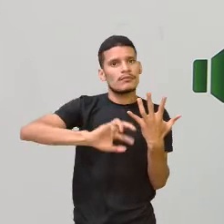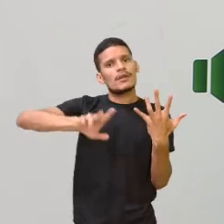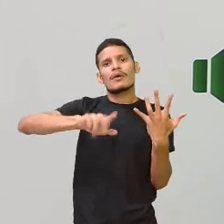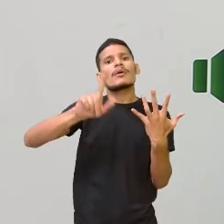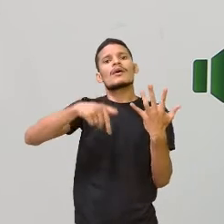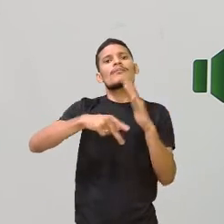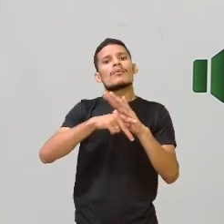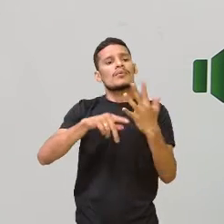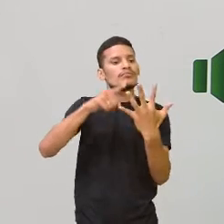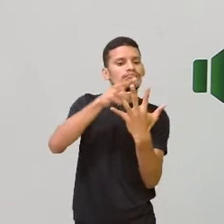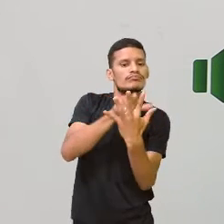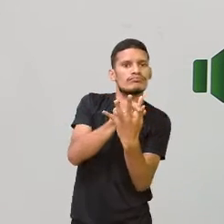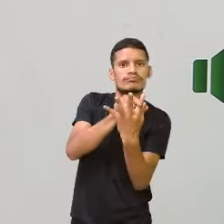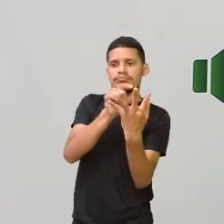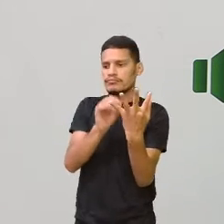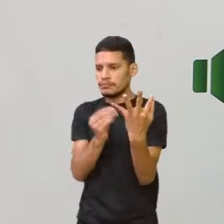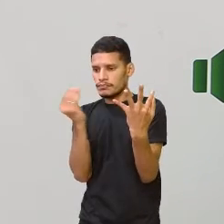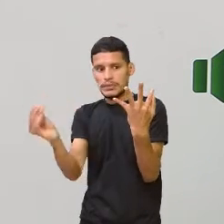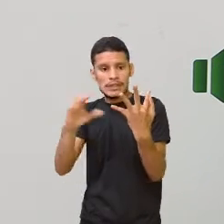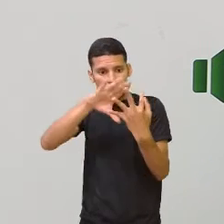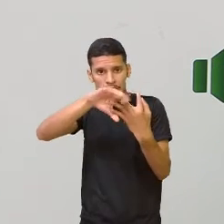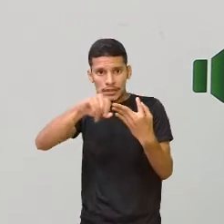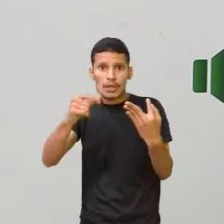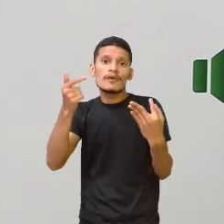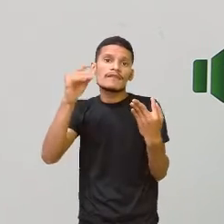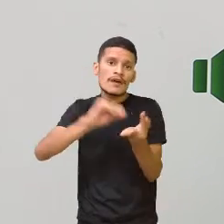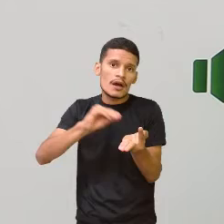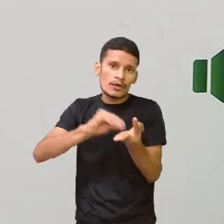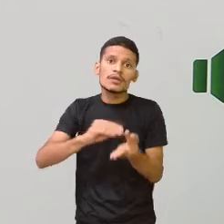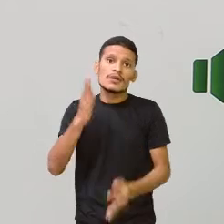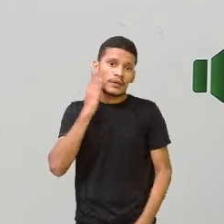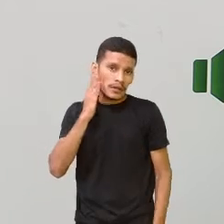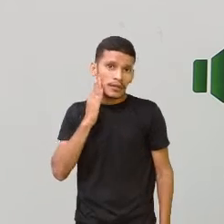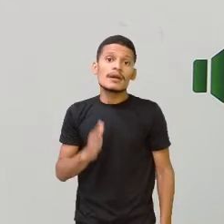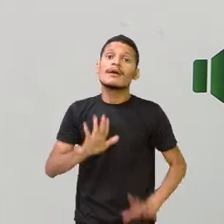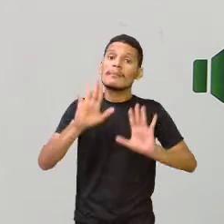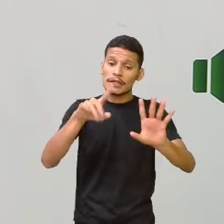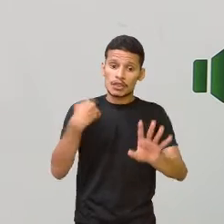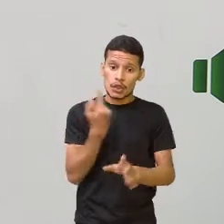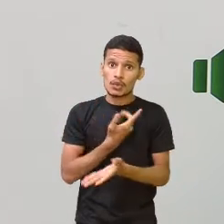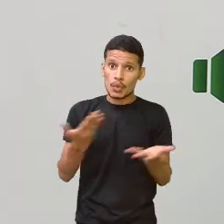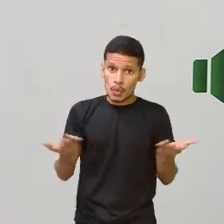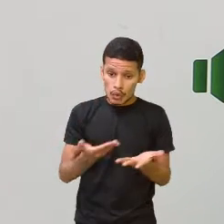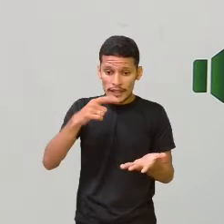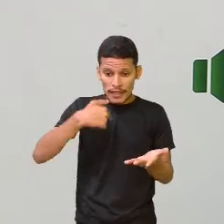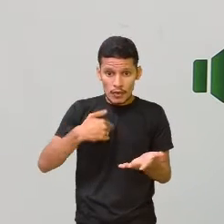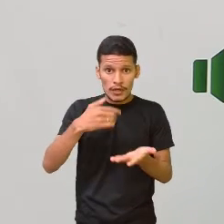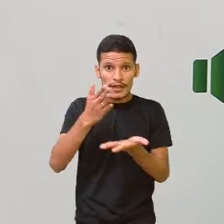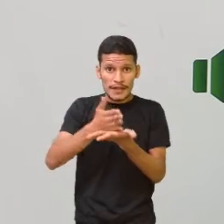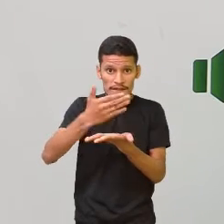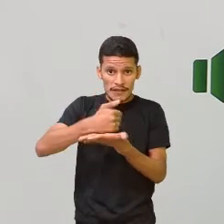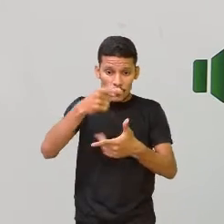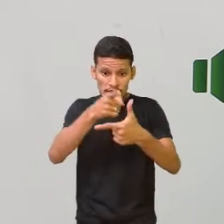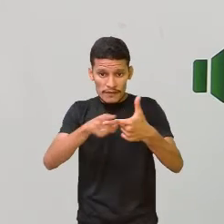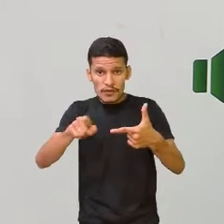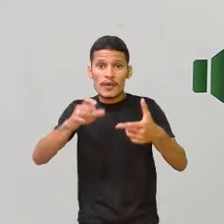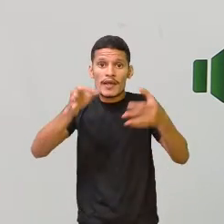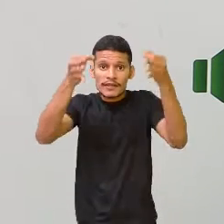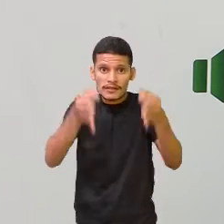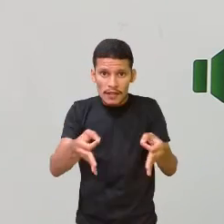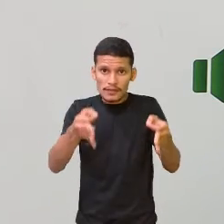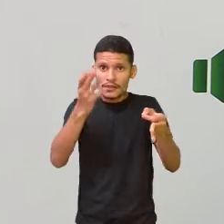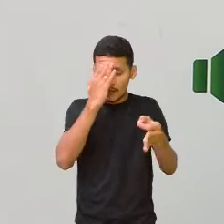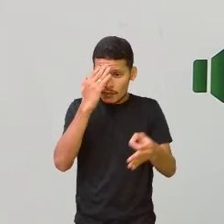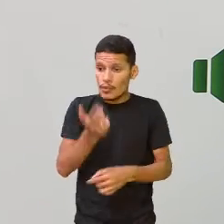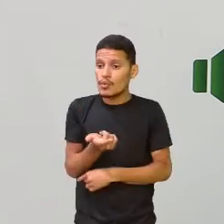sobrar o resto. Hoje a gente vai trabalhar um pouco da divisão sem resto, da divisão exata. Em outro momento,